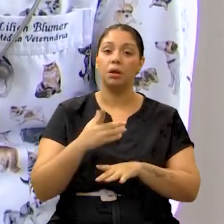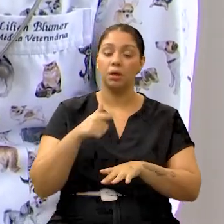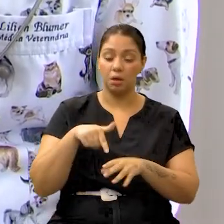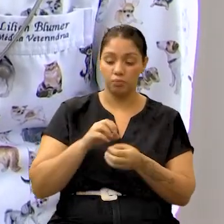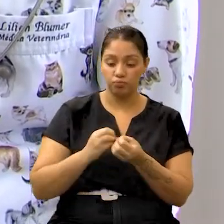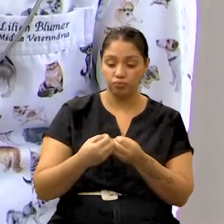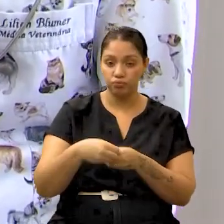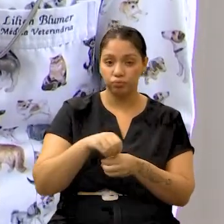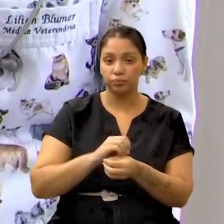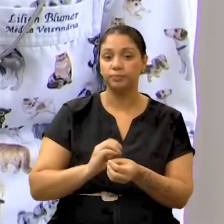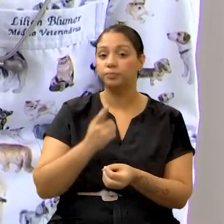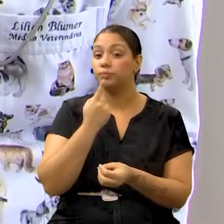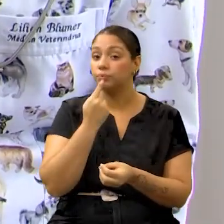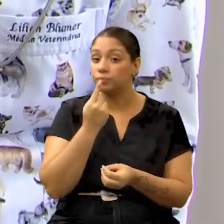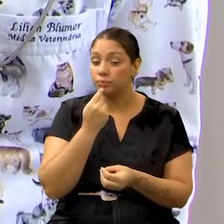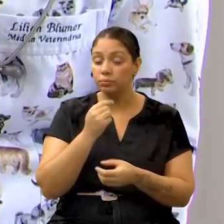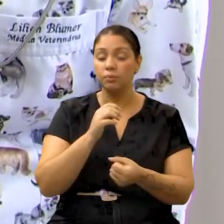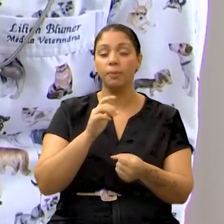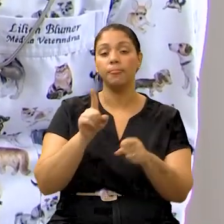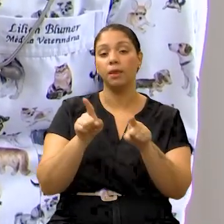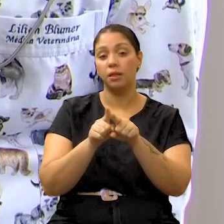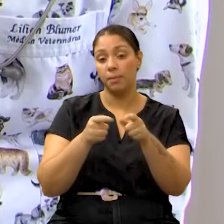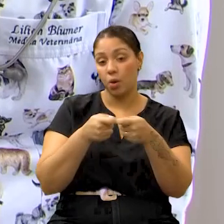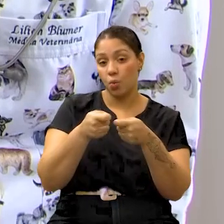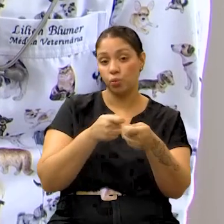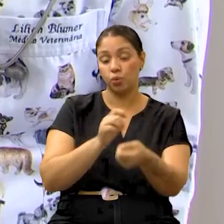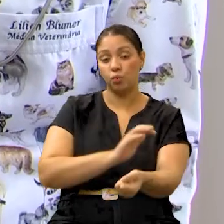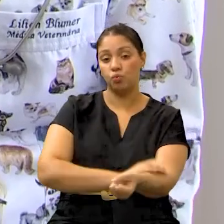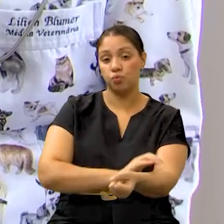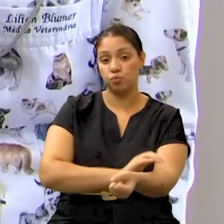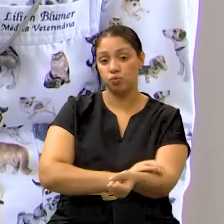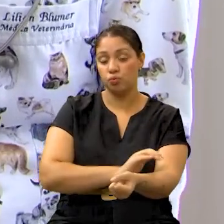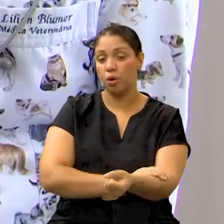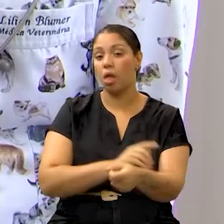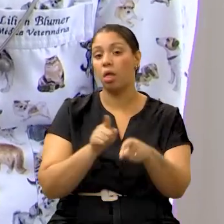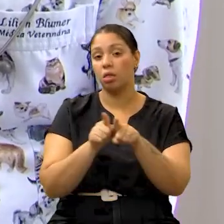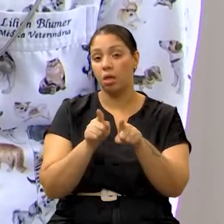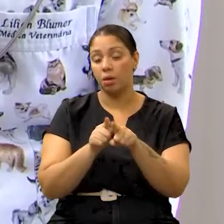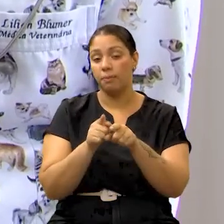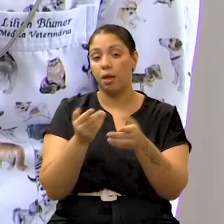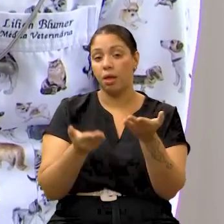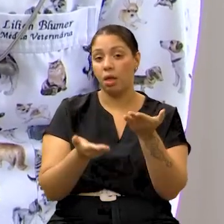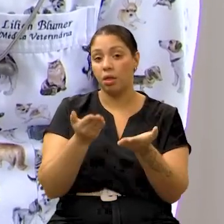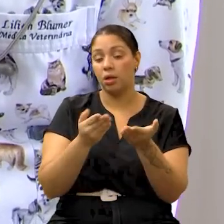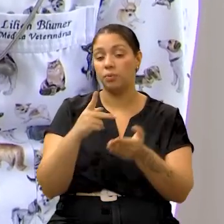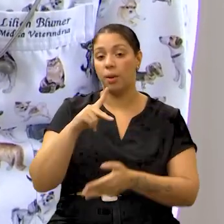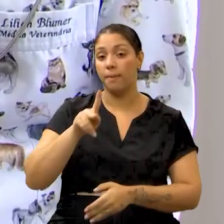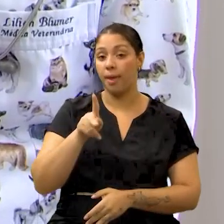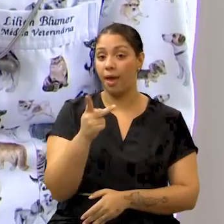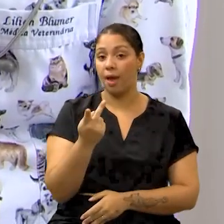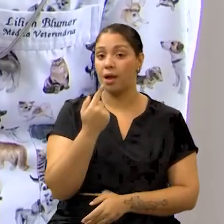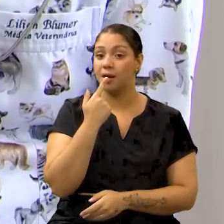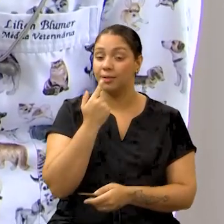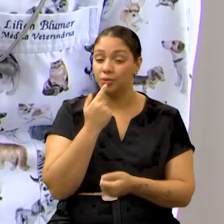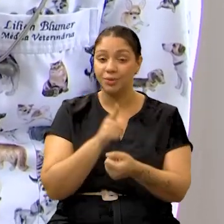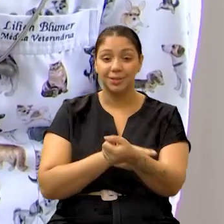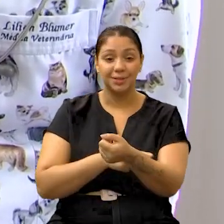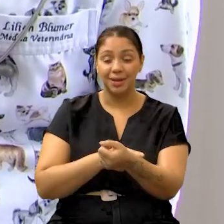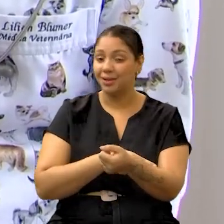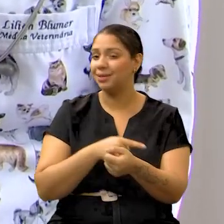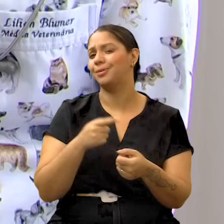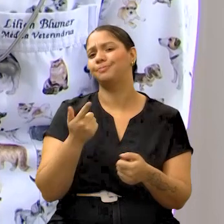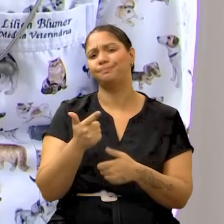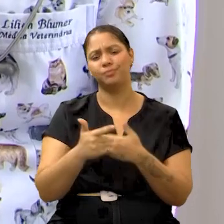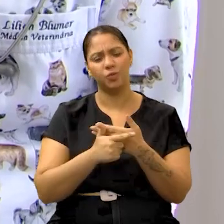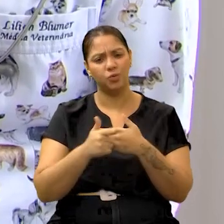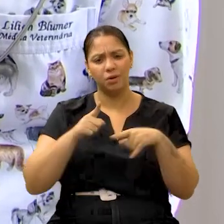glóbulos vermelhos, no controle da pressão arterial, no equilíbrio do pH do sangue. Então são diversas